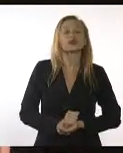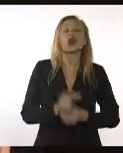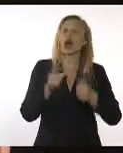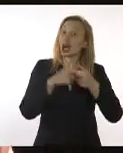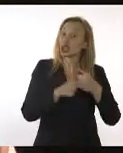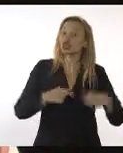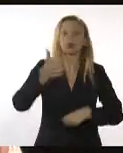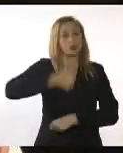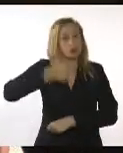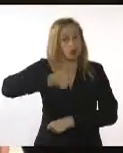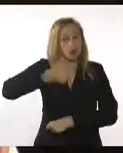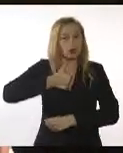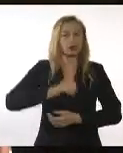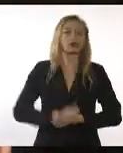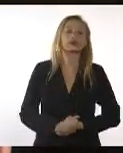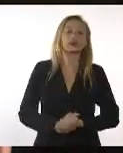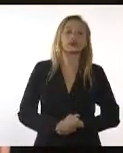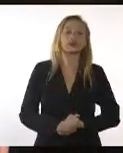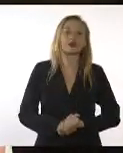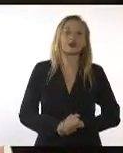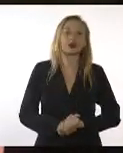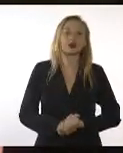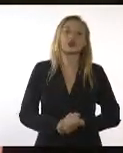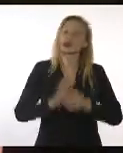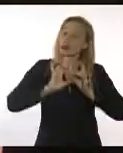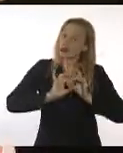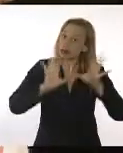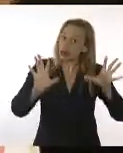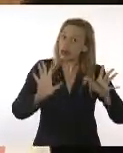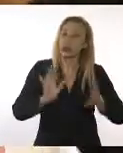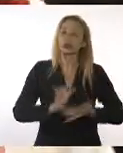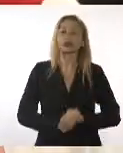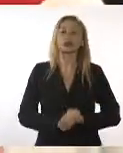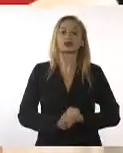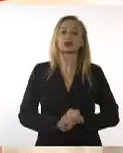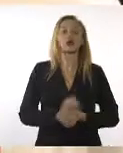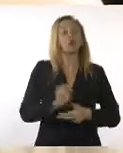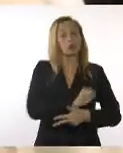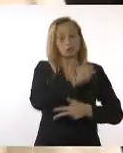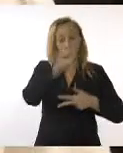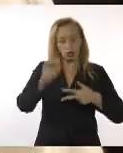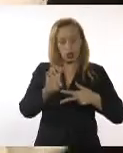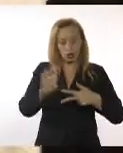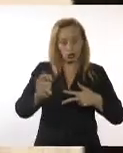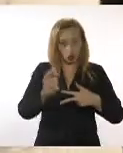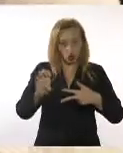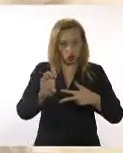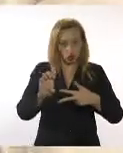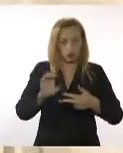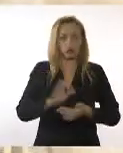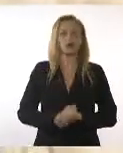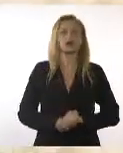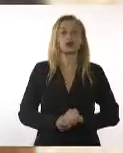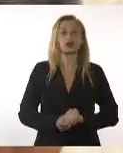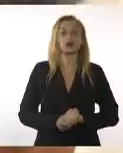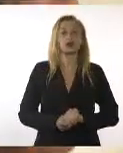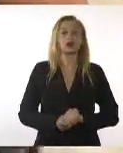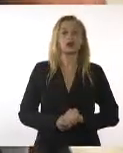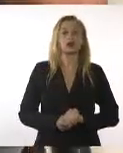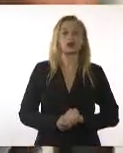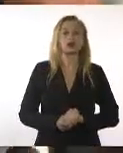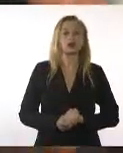Artigo 1º. Fica autorizado o Poder Executivo a promover